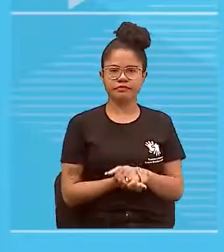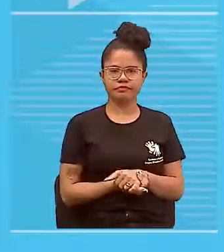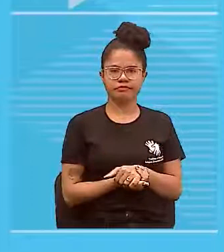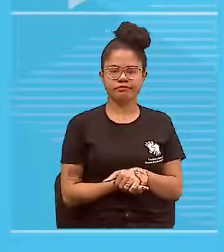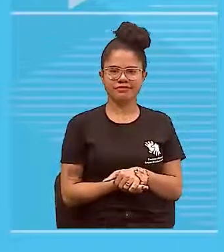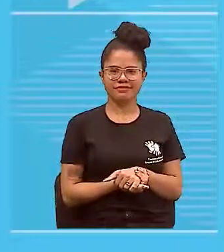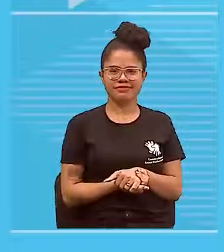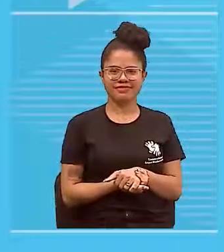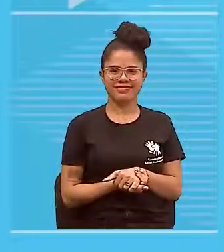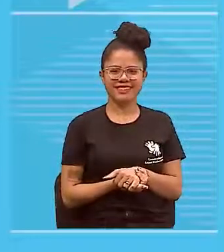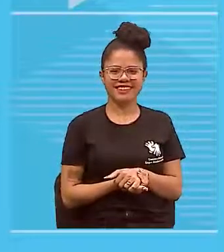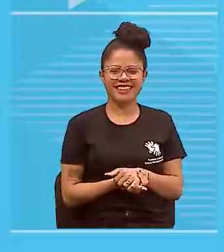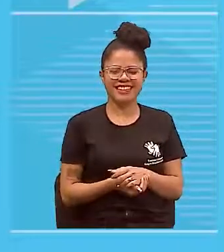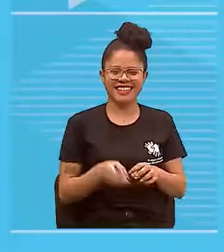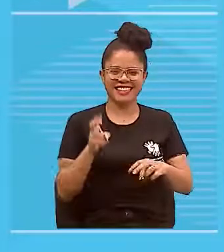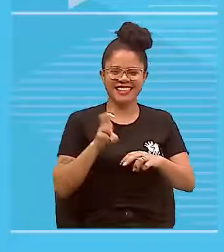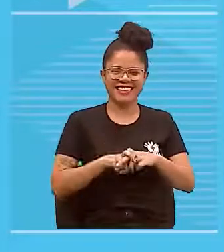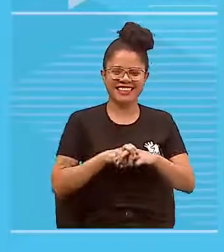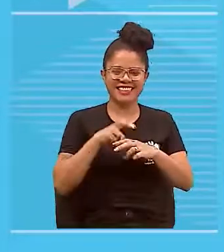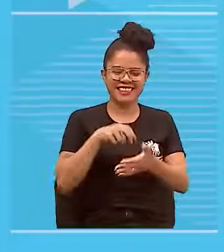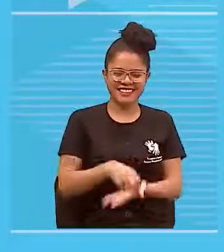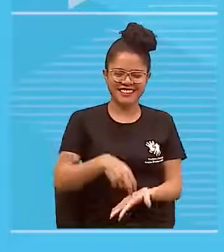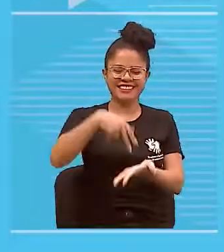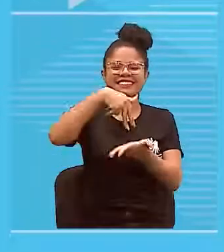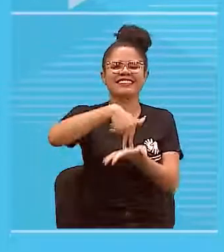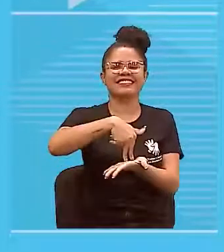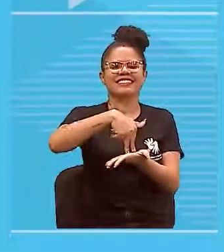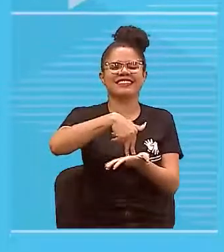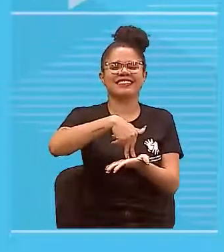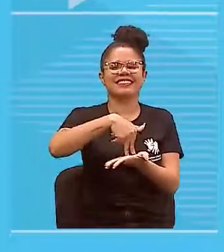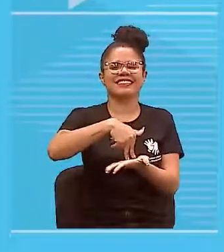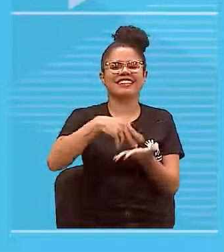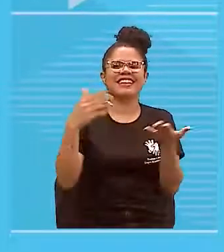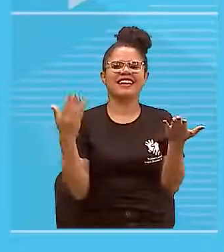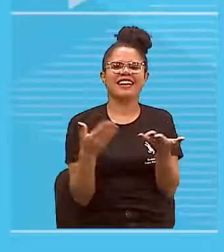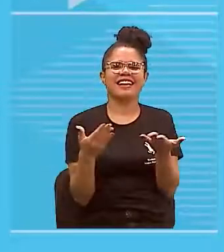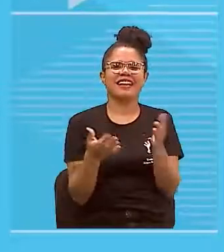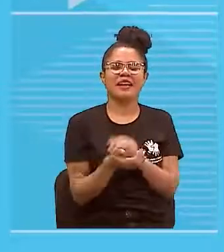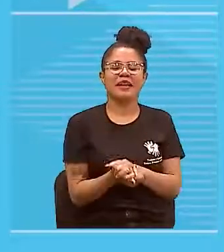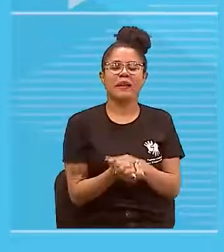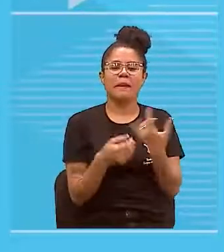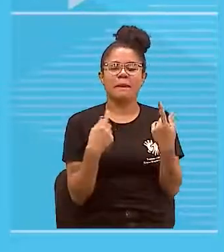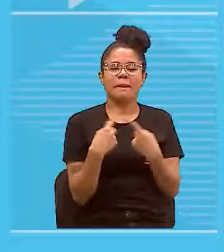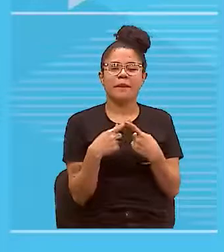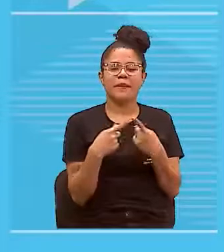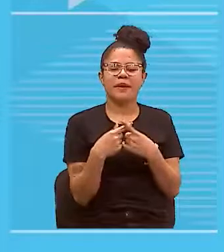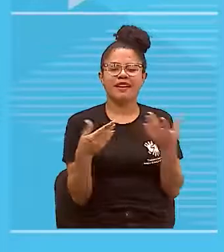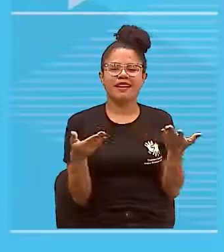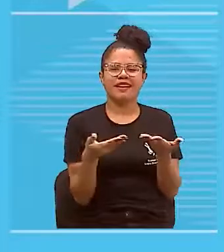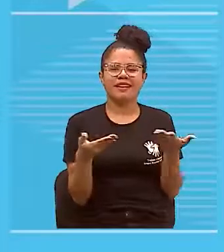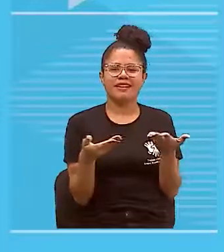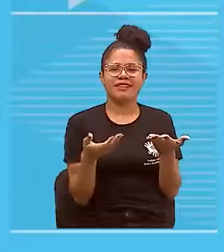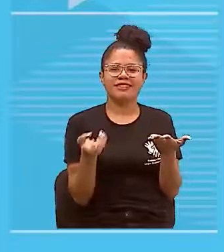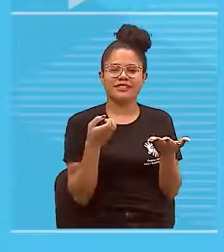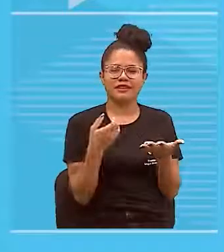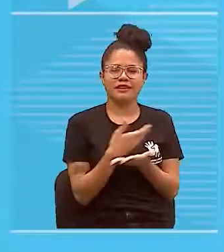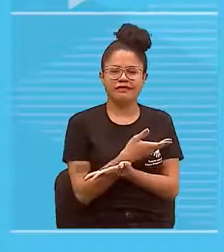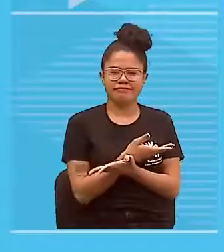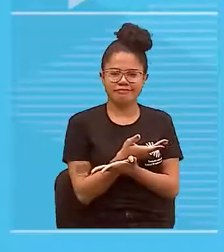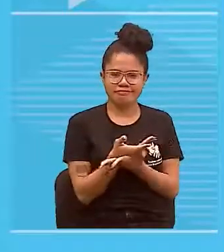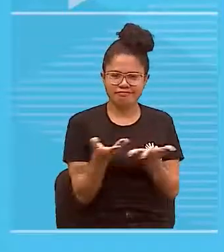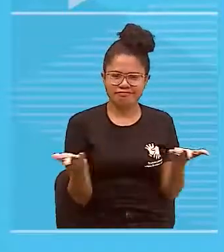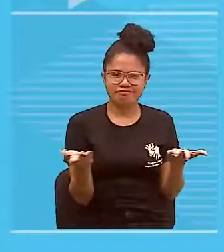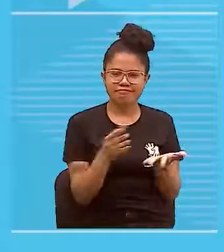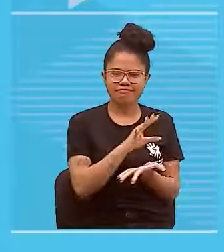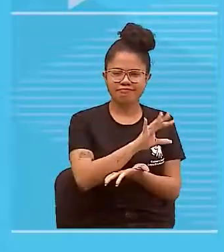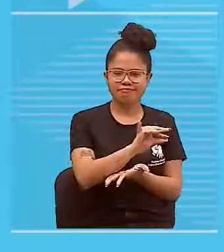levanta e da cadeira fiquem de pé aí porque hoje eu quero a participação efetiva de